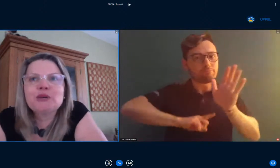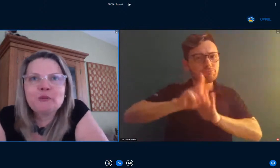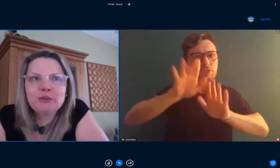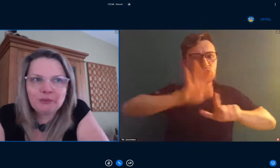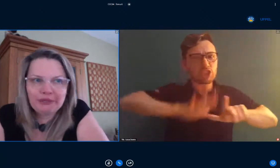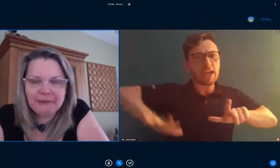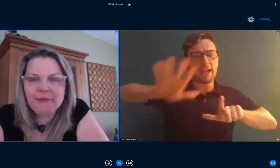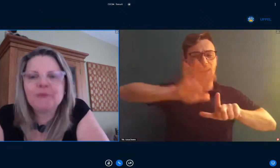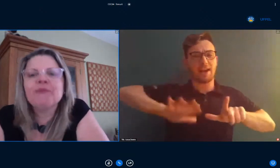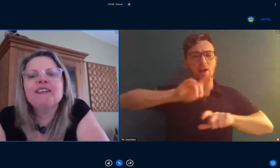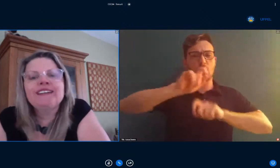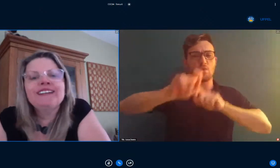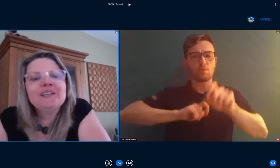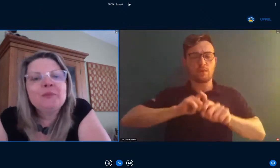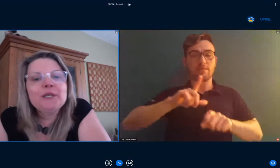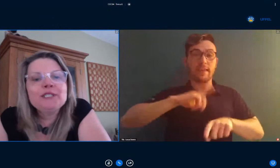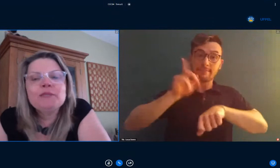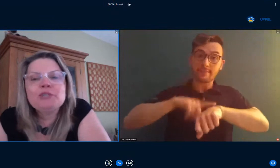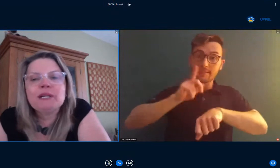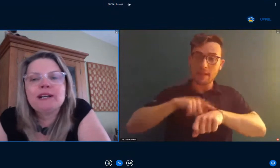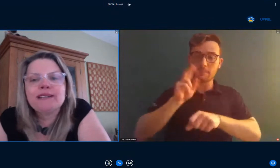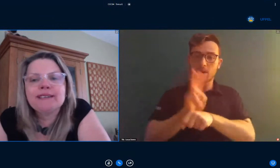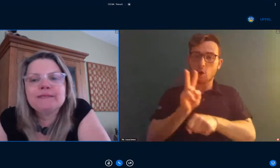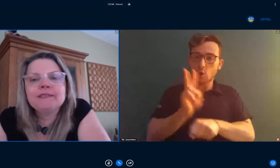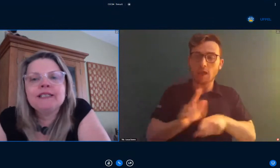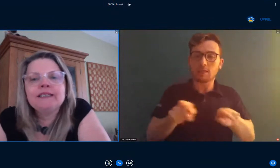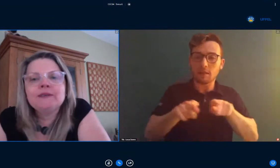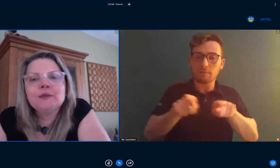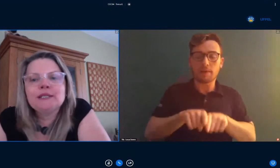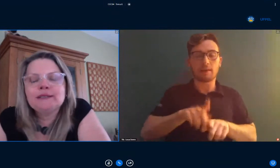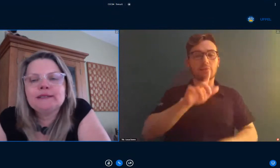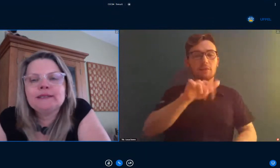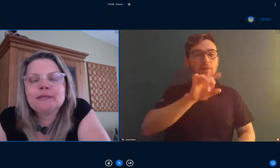extensionistas, porque a gente tem que cumprir um tempo. Depois eu vou pedir para cada